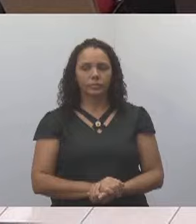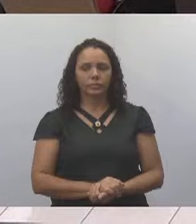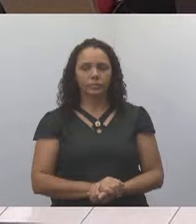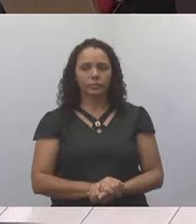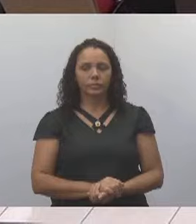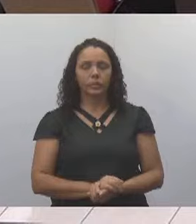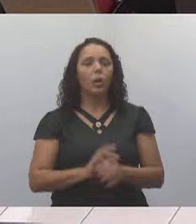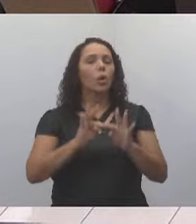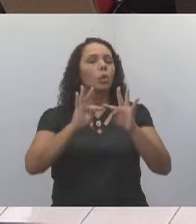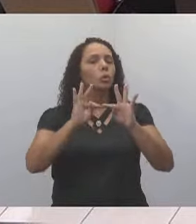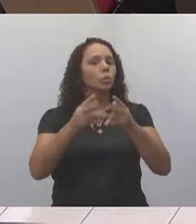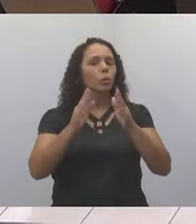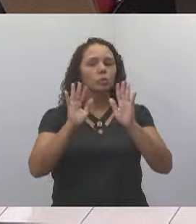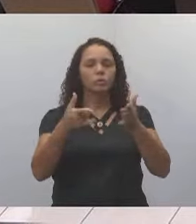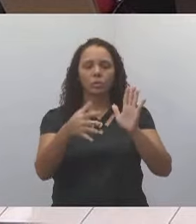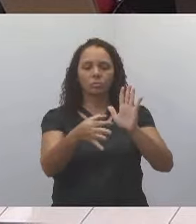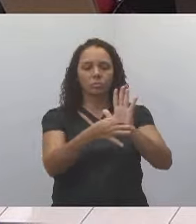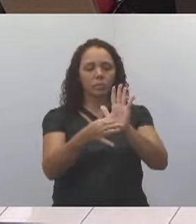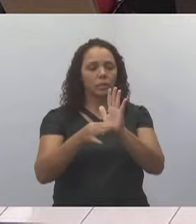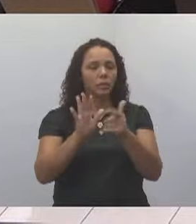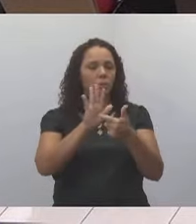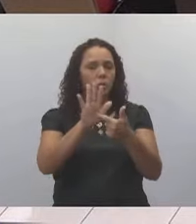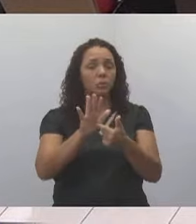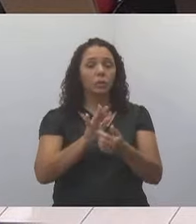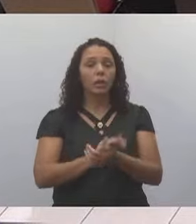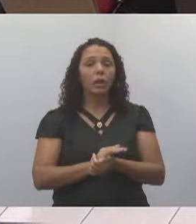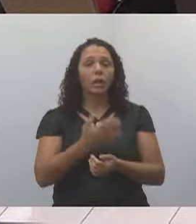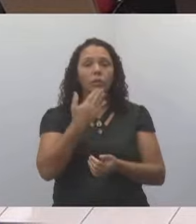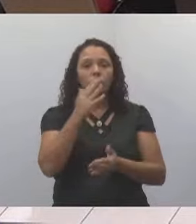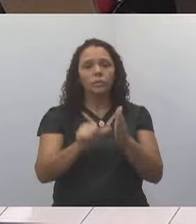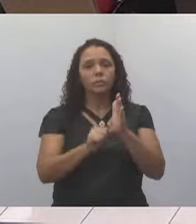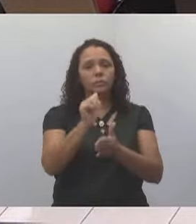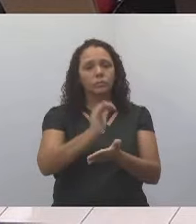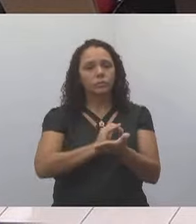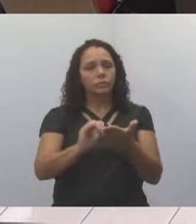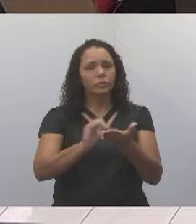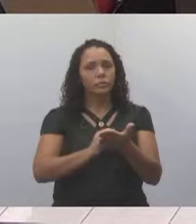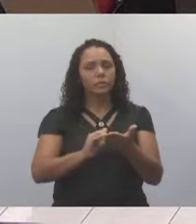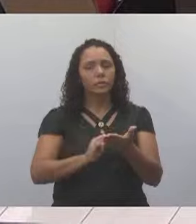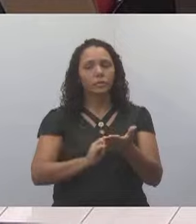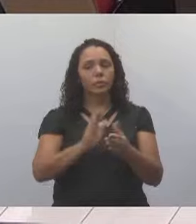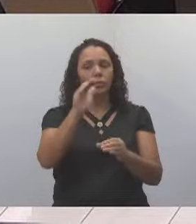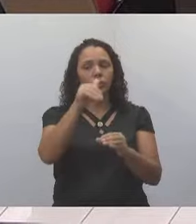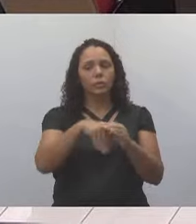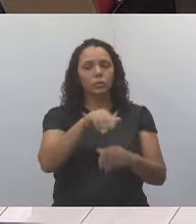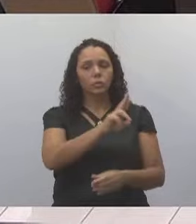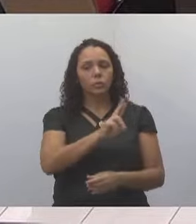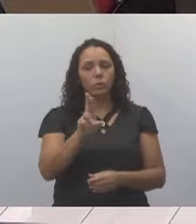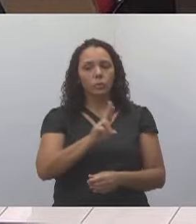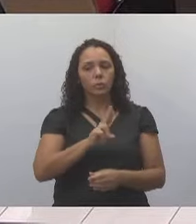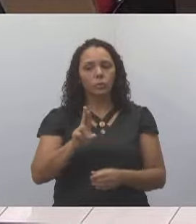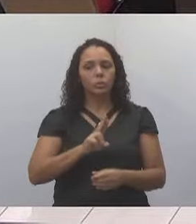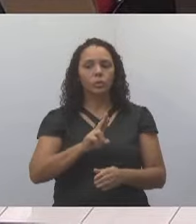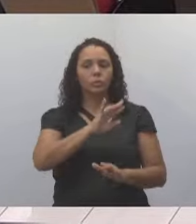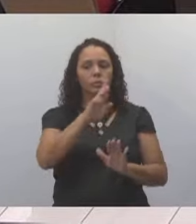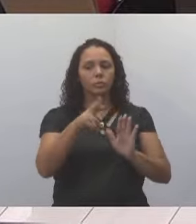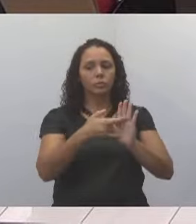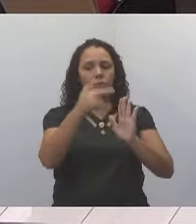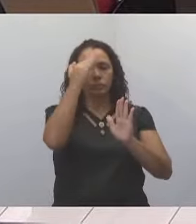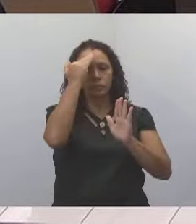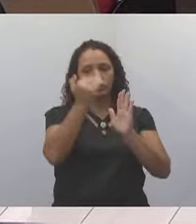Não havendo mais nenhum vereador desejando discutir a matéria, solicito ao primeiro secretário que proceda à votação nominal do projeto na forma